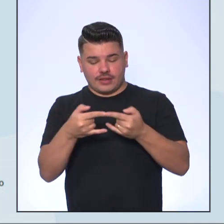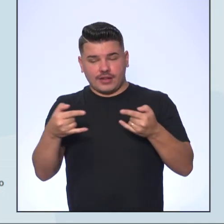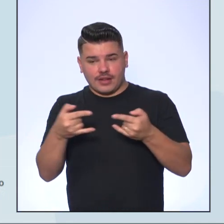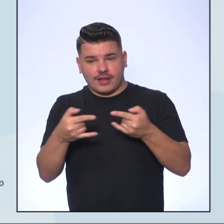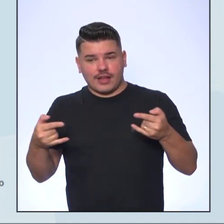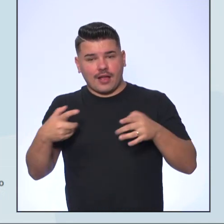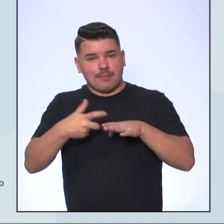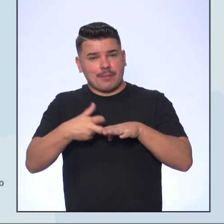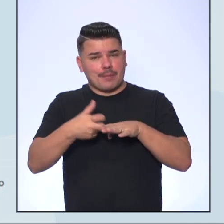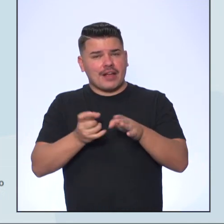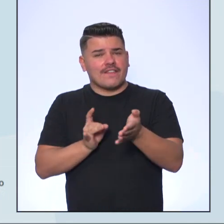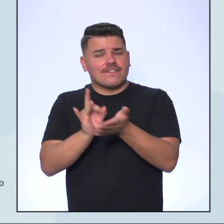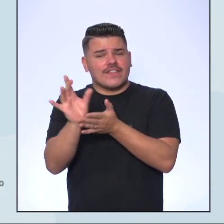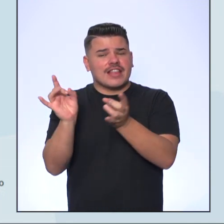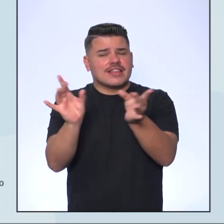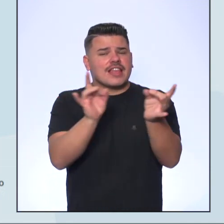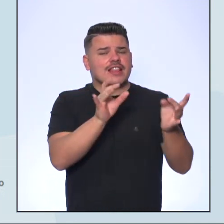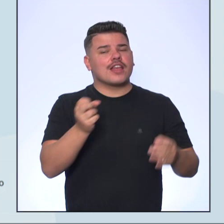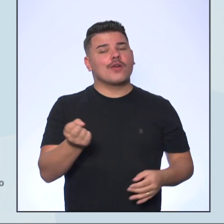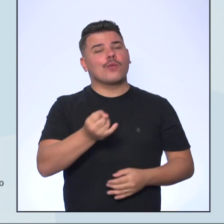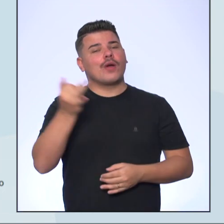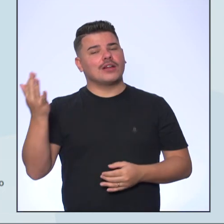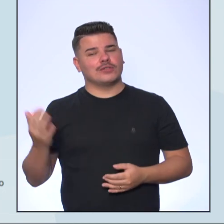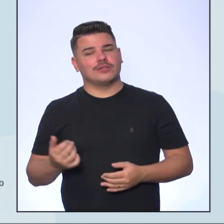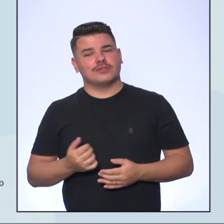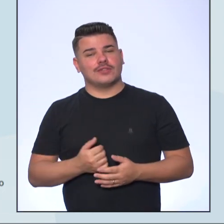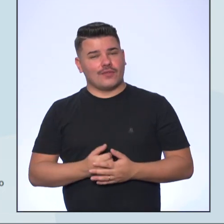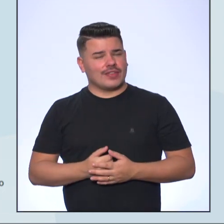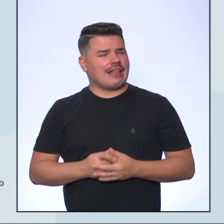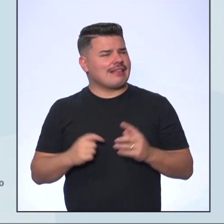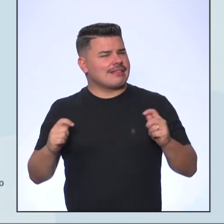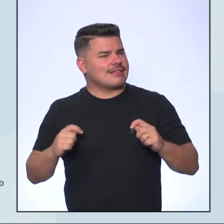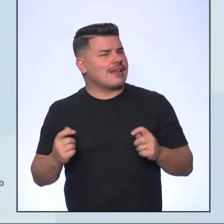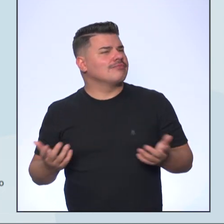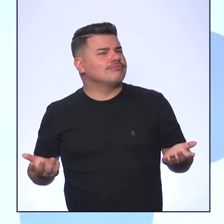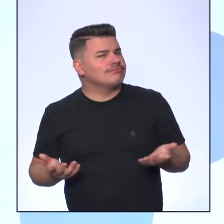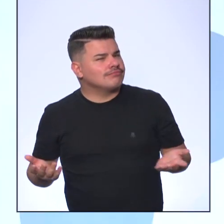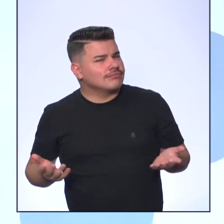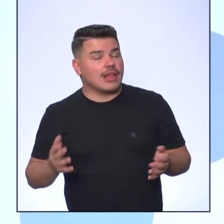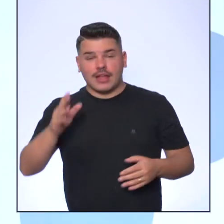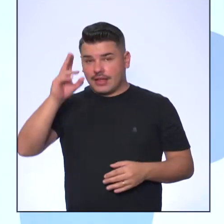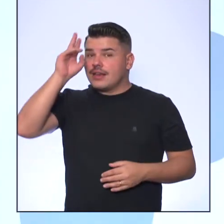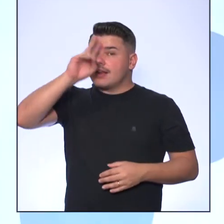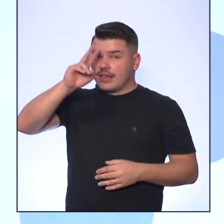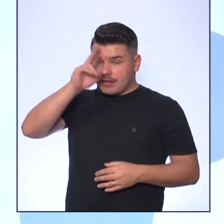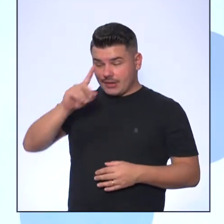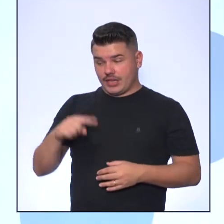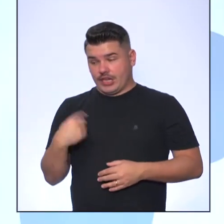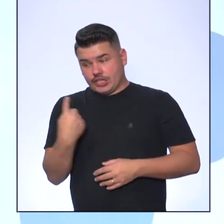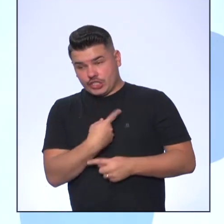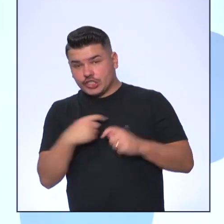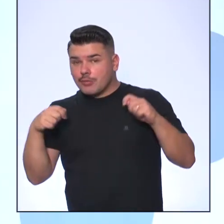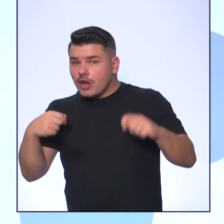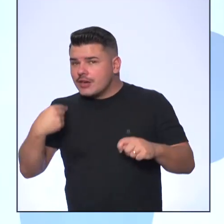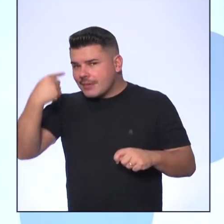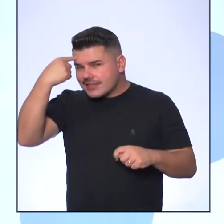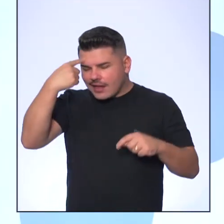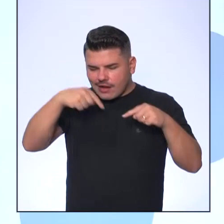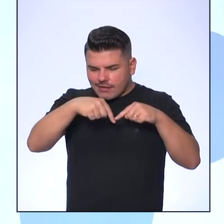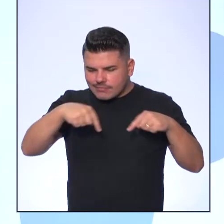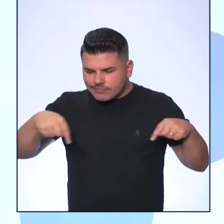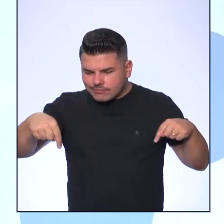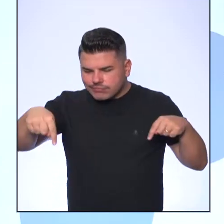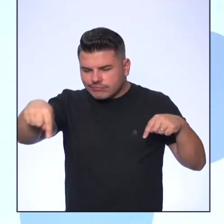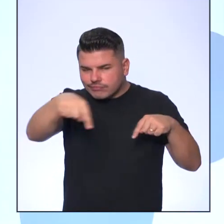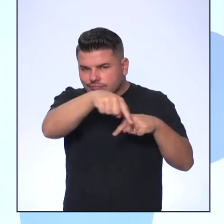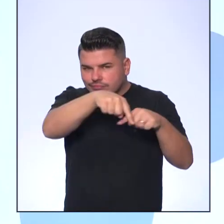Quanto ele conseguiria vender, no máximo poderia ser colocado à venda. Lembra que nós podemos utilizar a ideia que vimos no